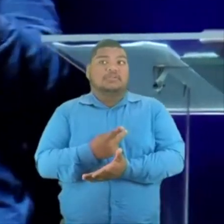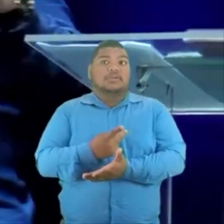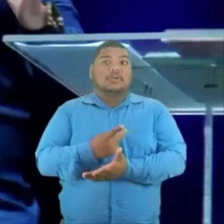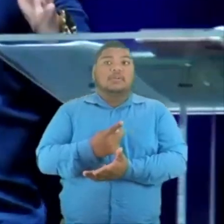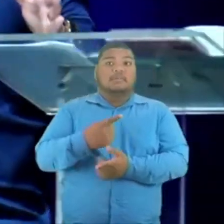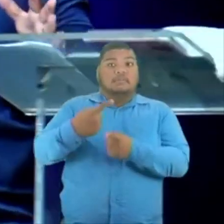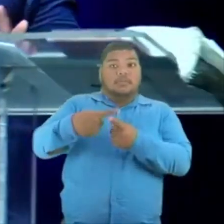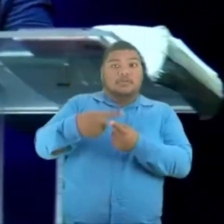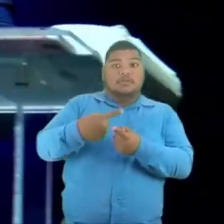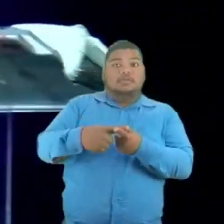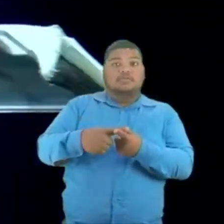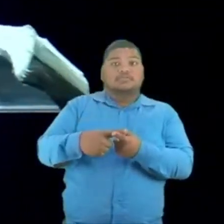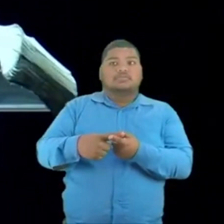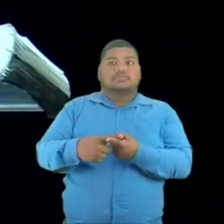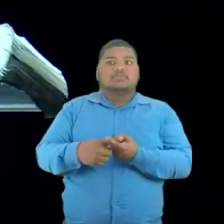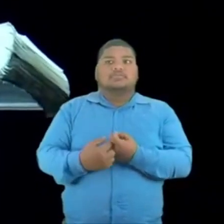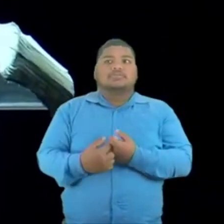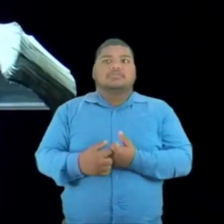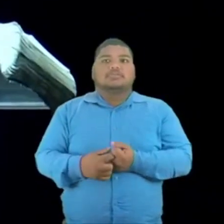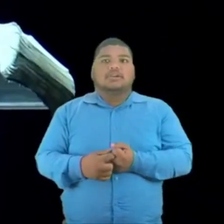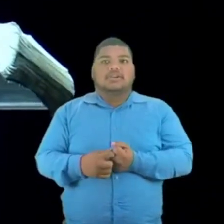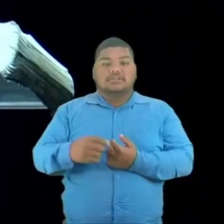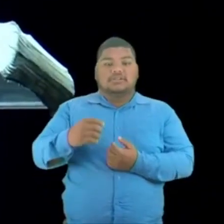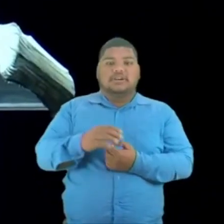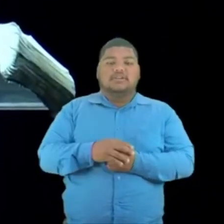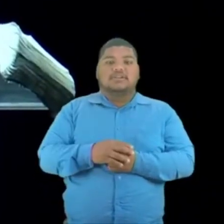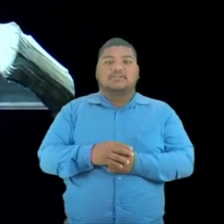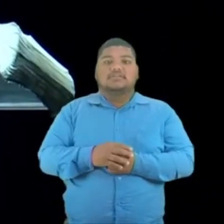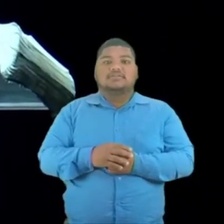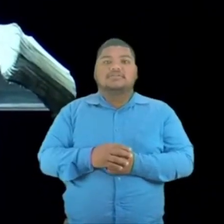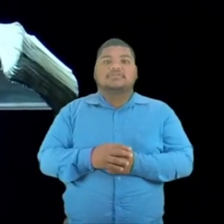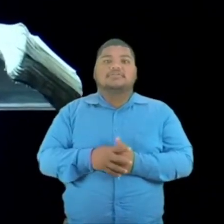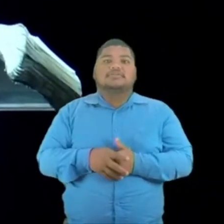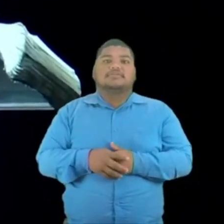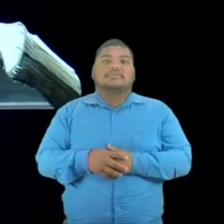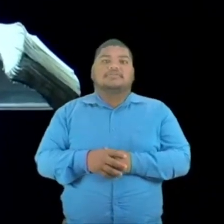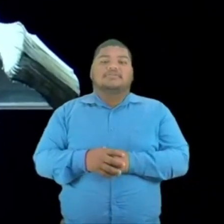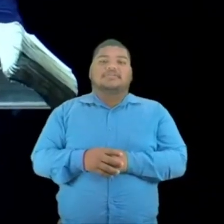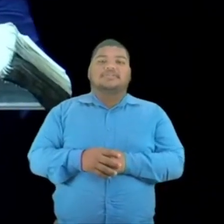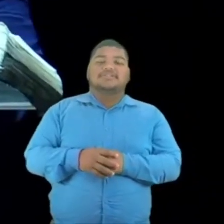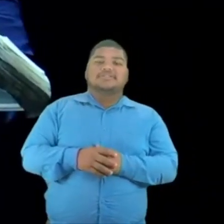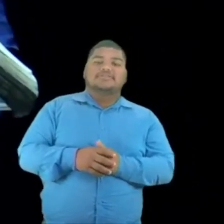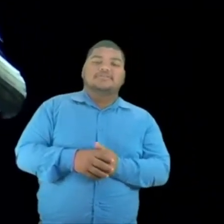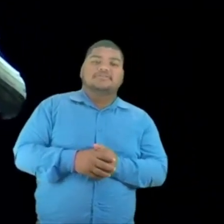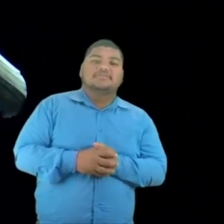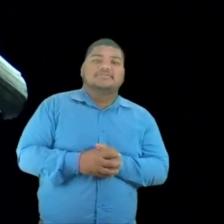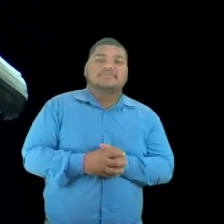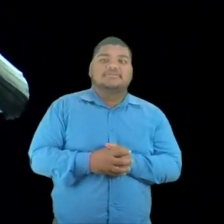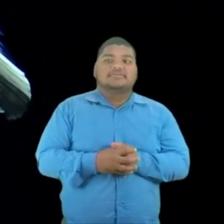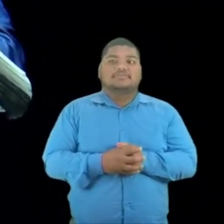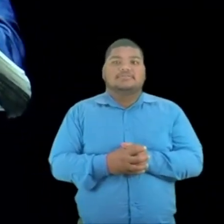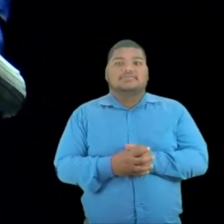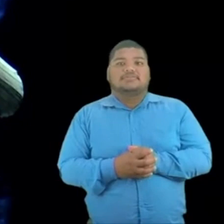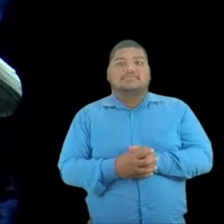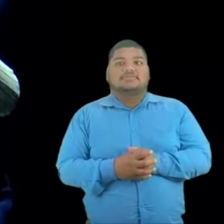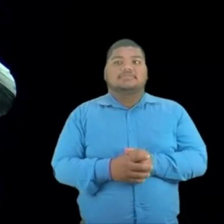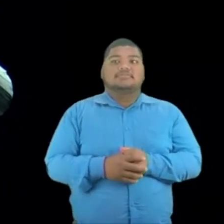Eles são culpados disso tudo, desgraçados, né? A gente vai ver esses caras e vamos conversar com eles direitinho.